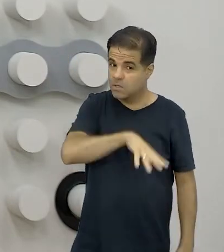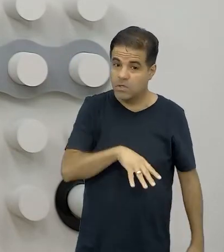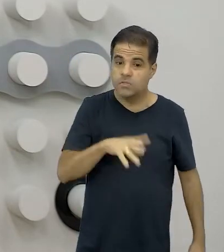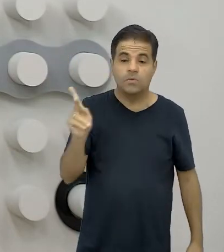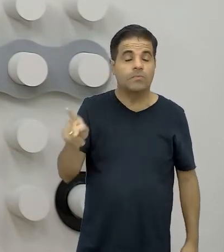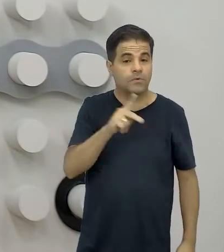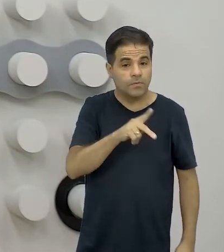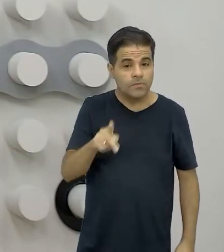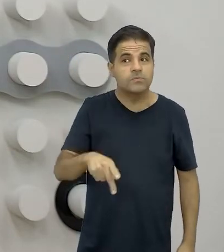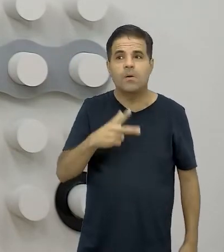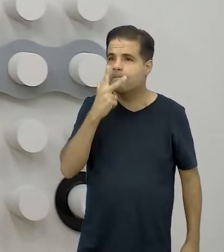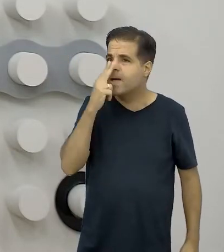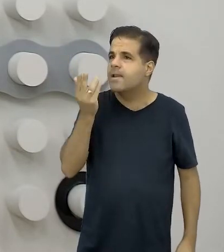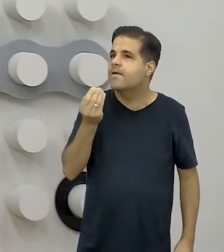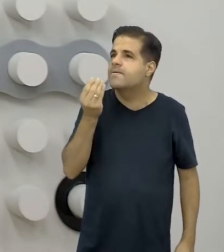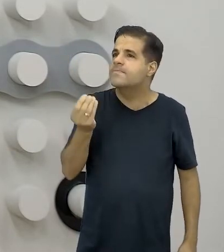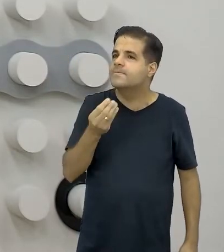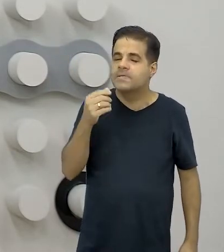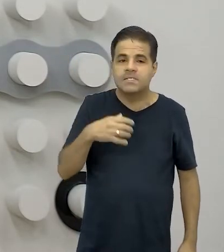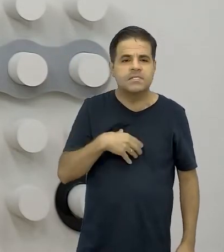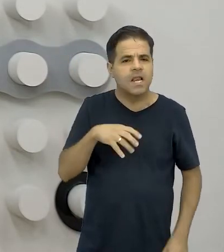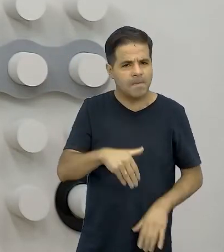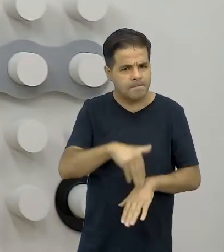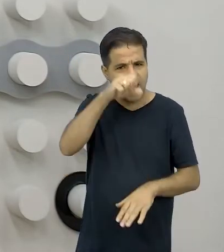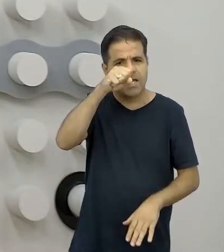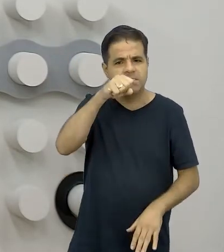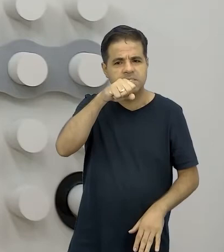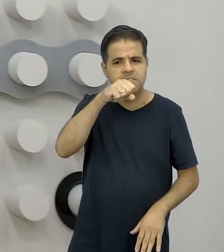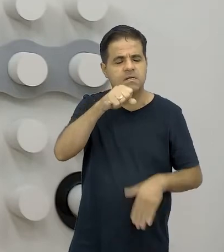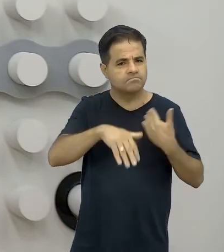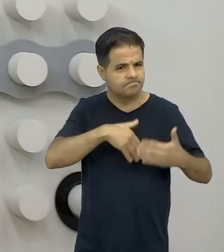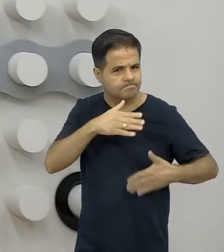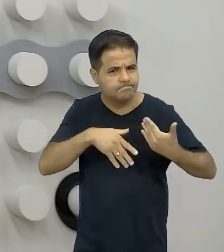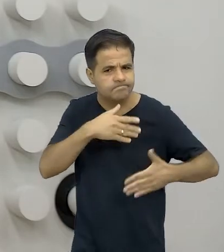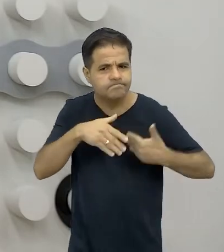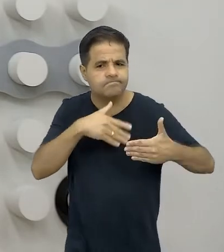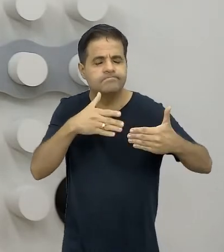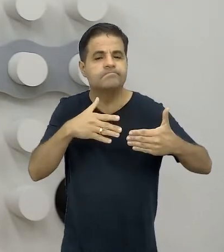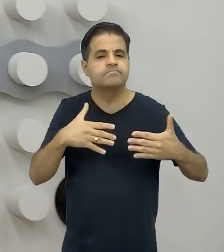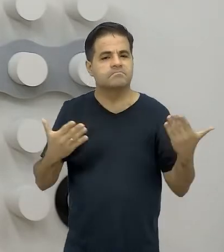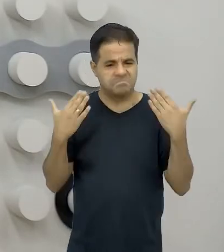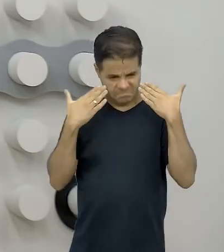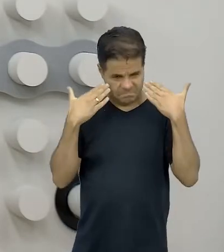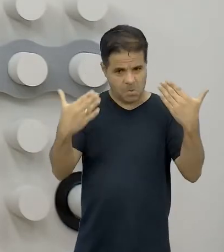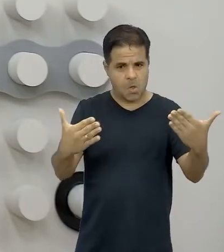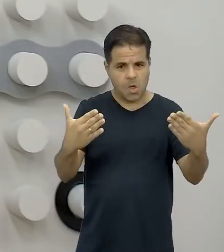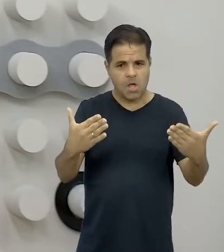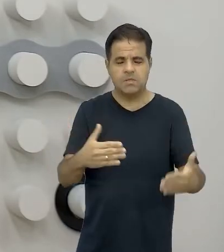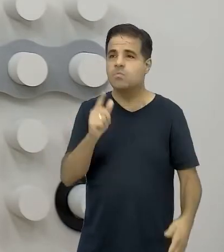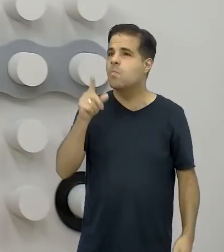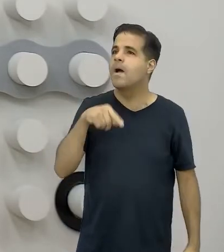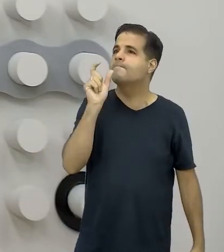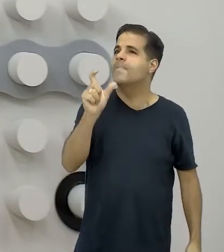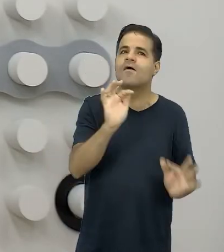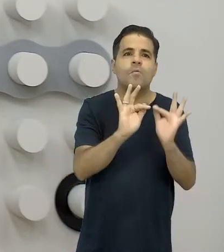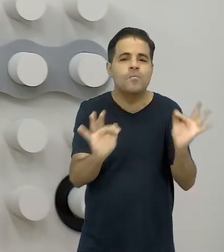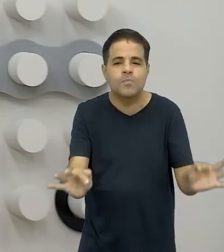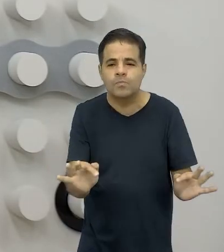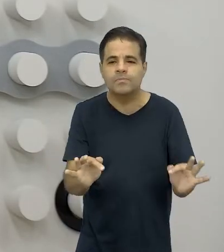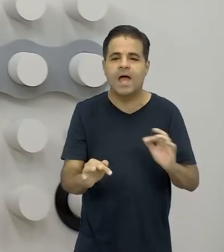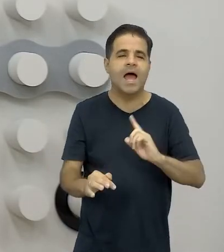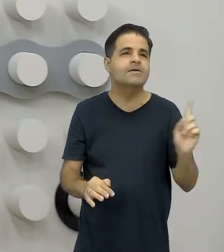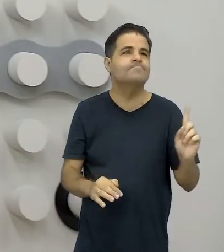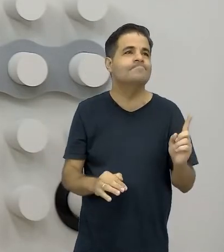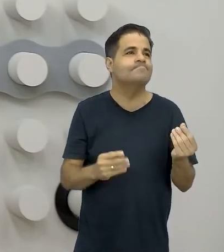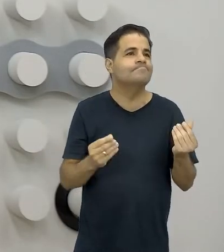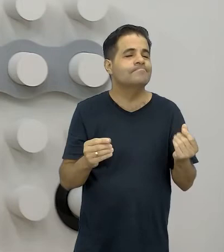o professor ele acaba sendo mestre também na medida em que ele não é a palavra humildade, né? Mas